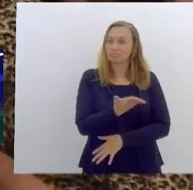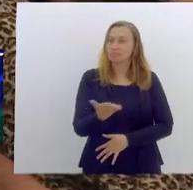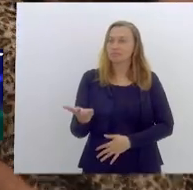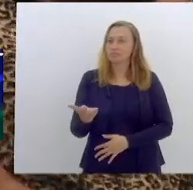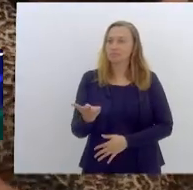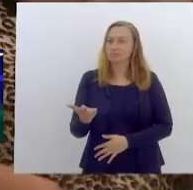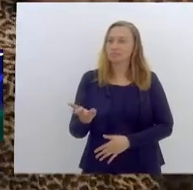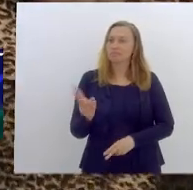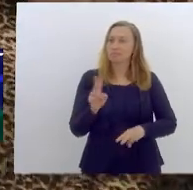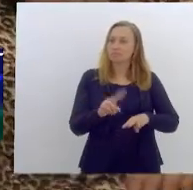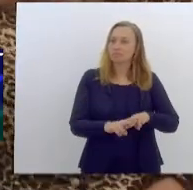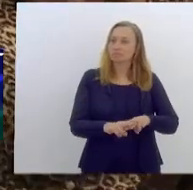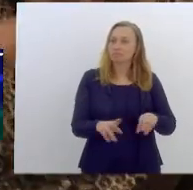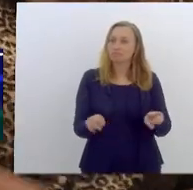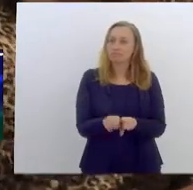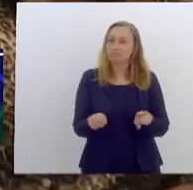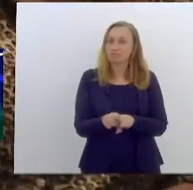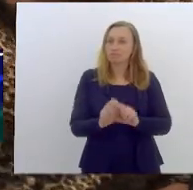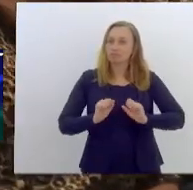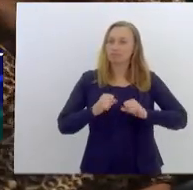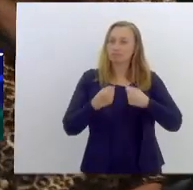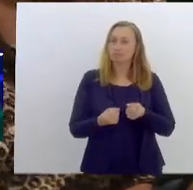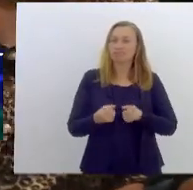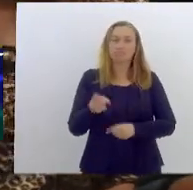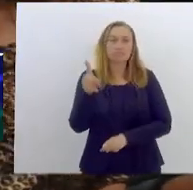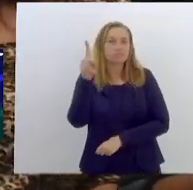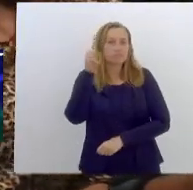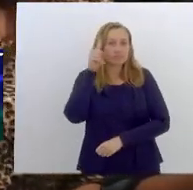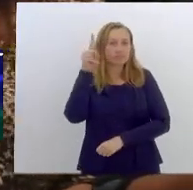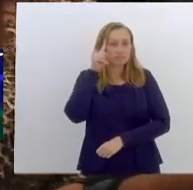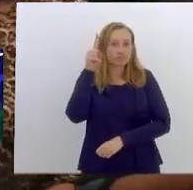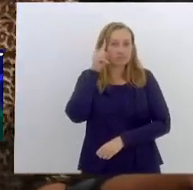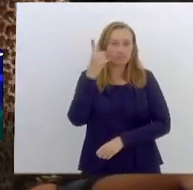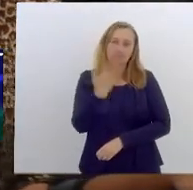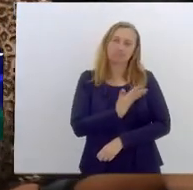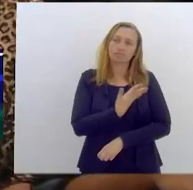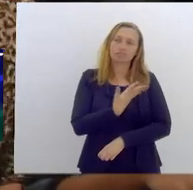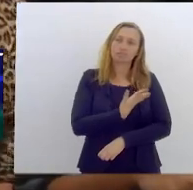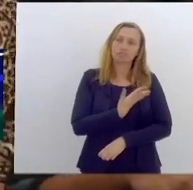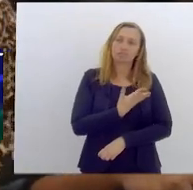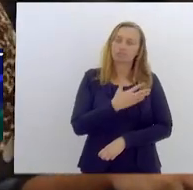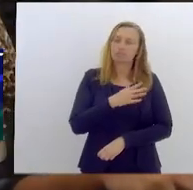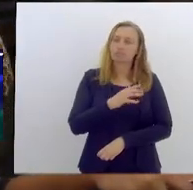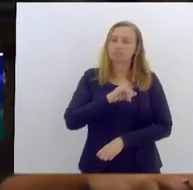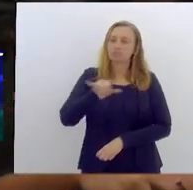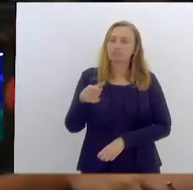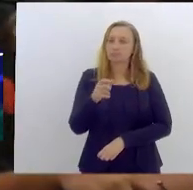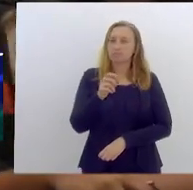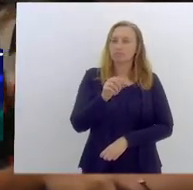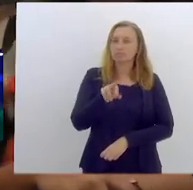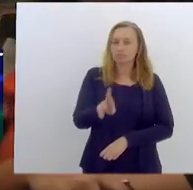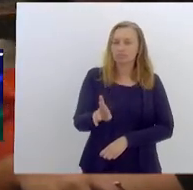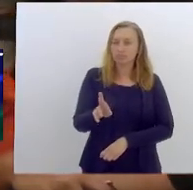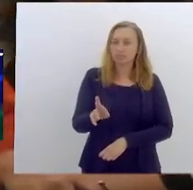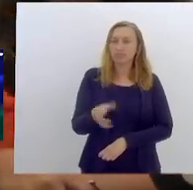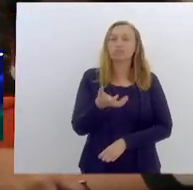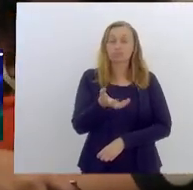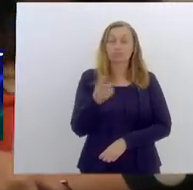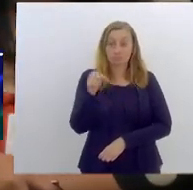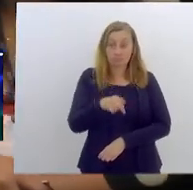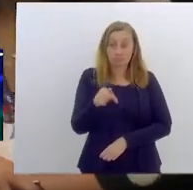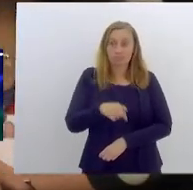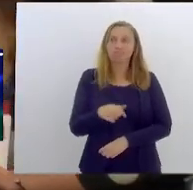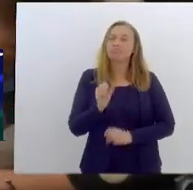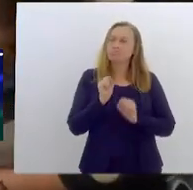essa apreensão e, além disso, se dedicam dia a dia, meu querido amigo Jota Júnior. Queria